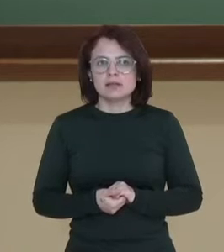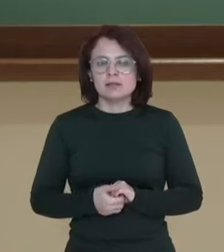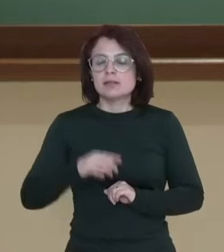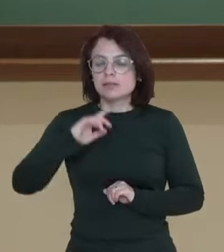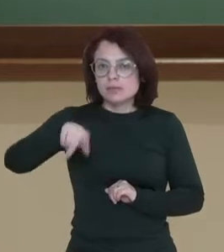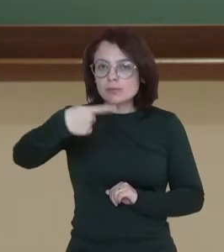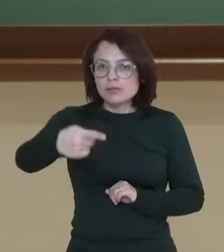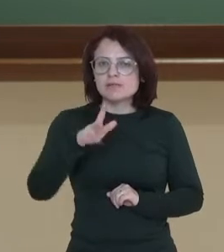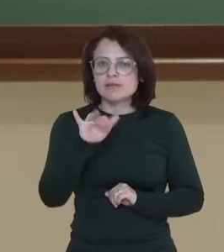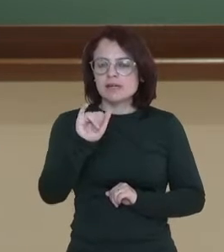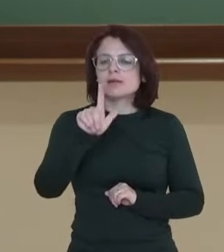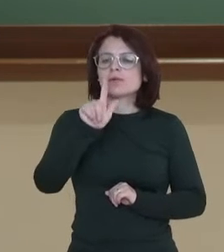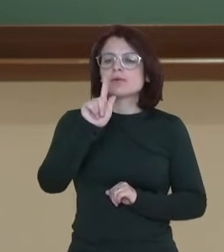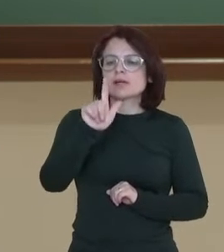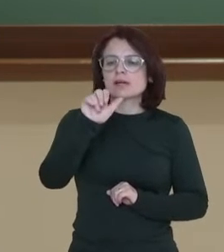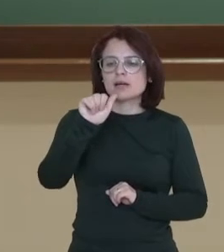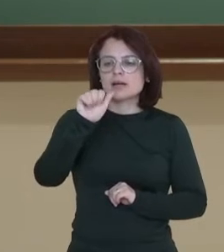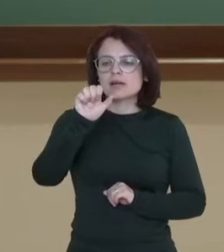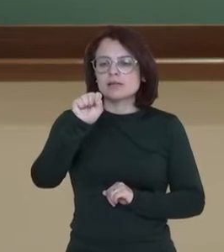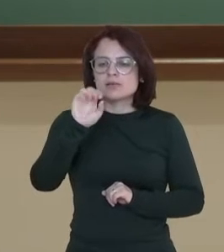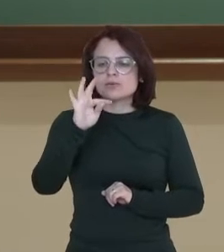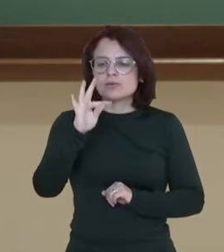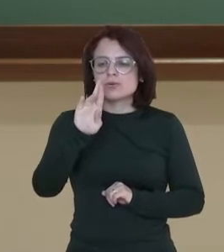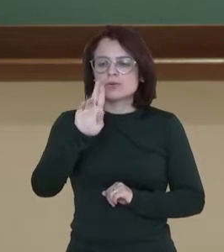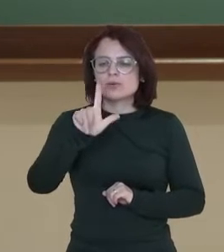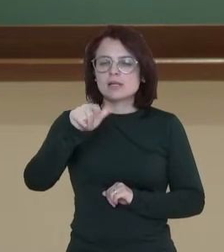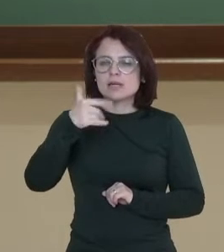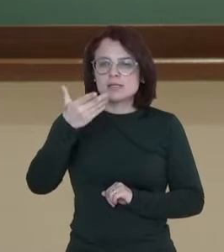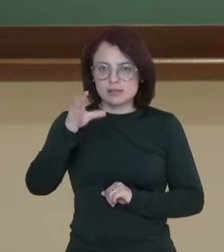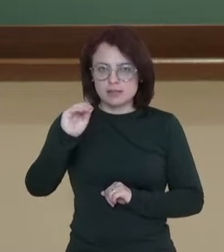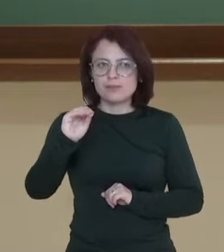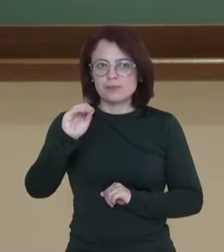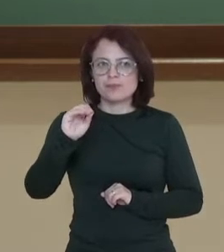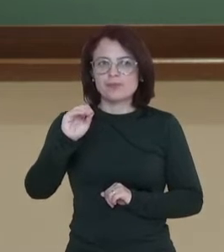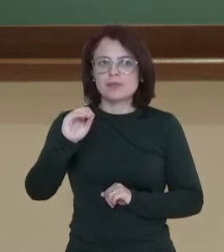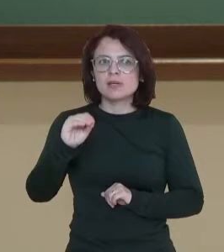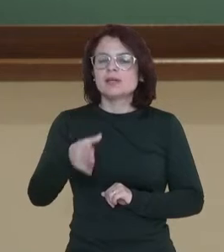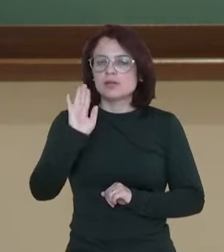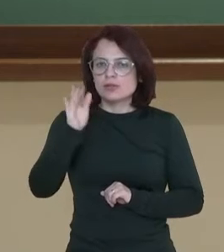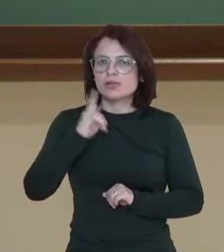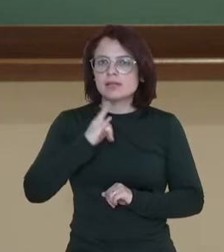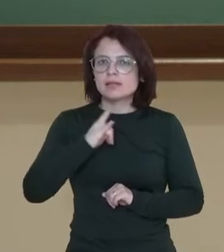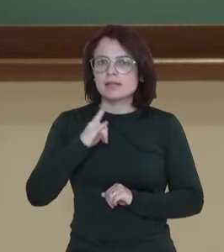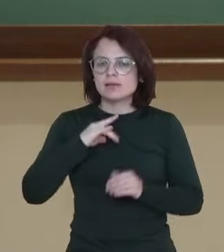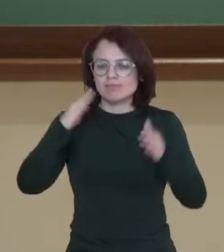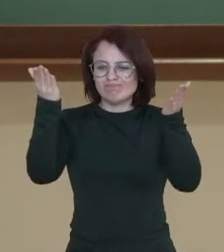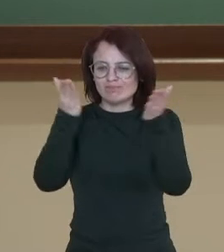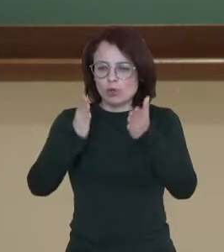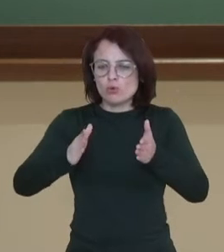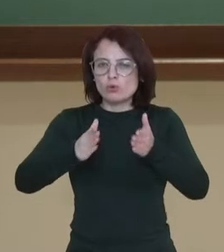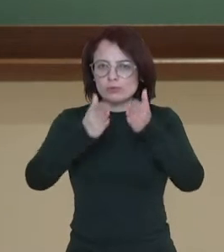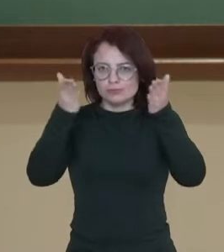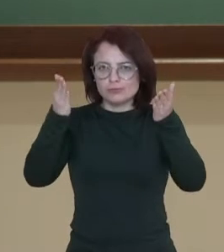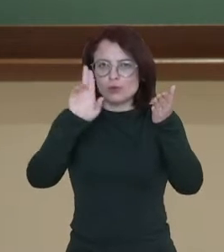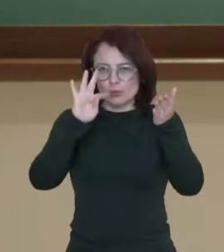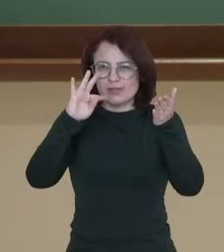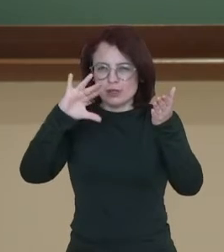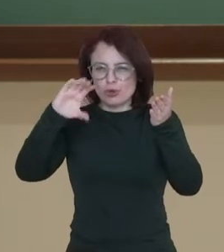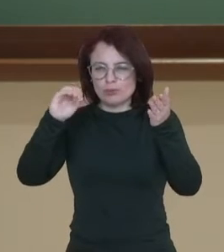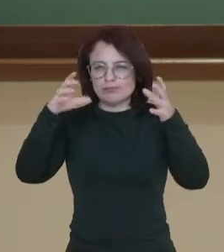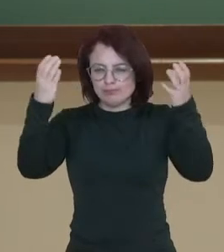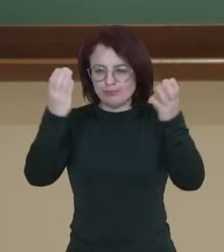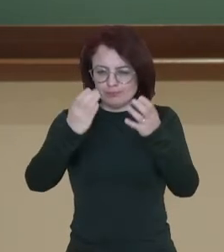de gastrulação, nesse caso aí já tá se implantando no útero, ok? Então cerca de uma semana mais ou